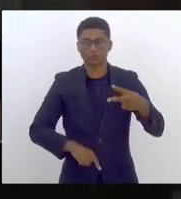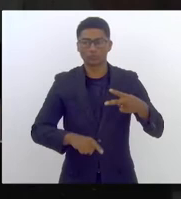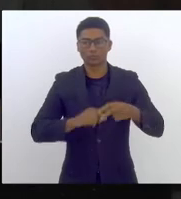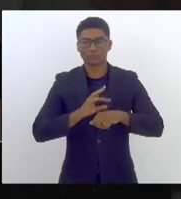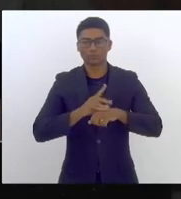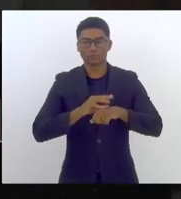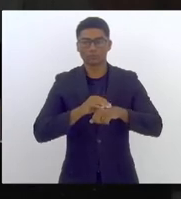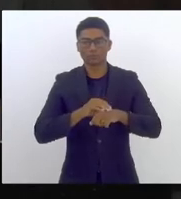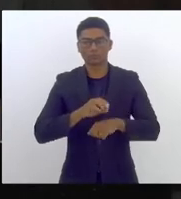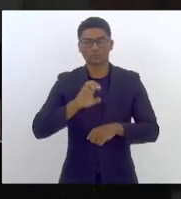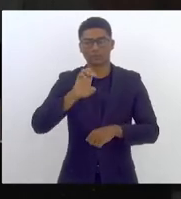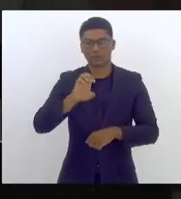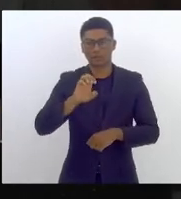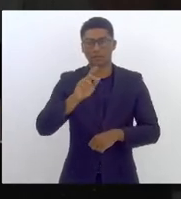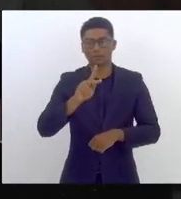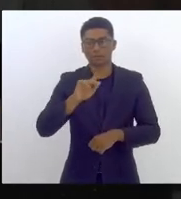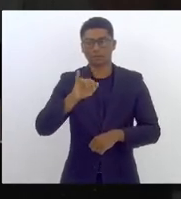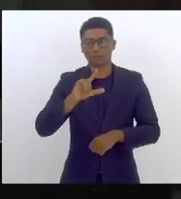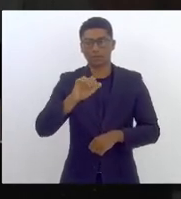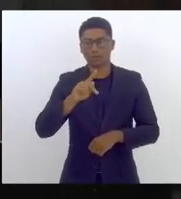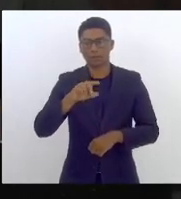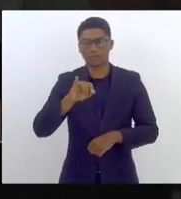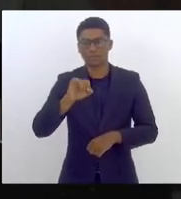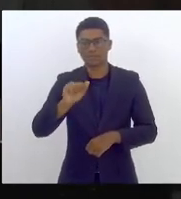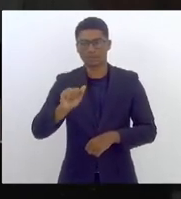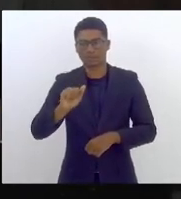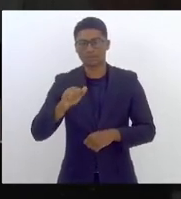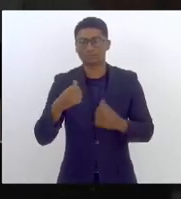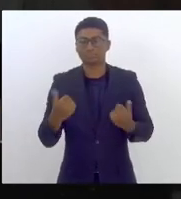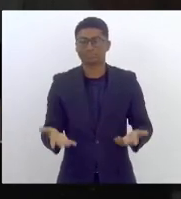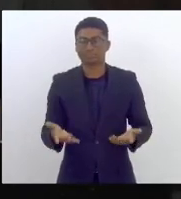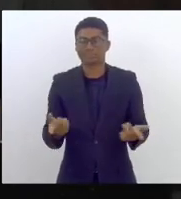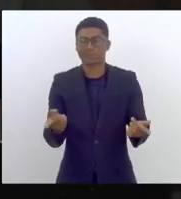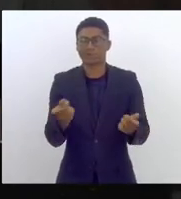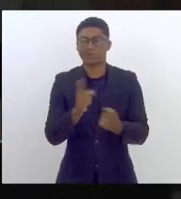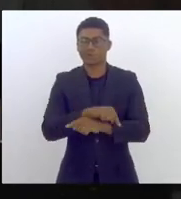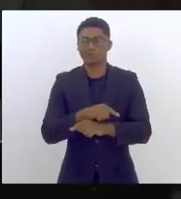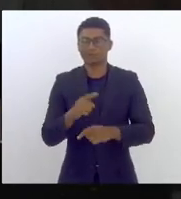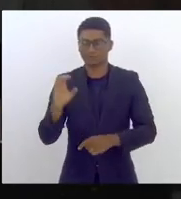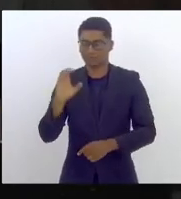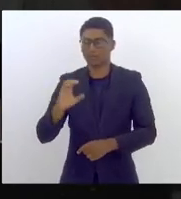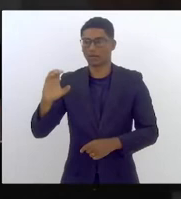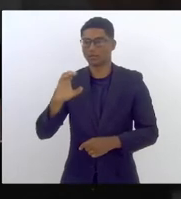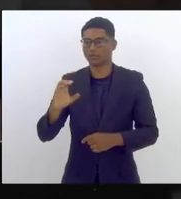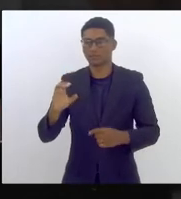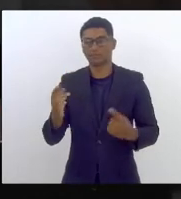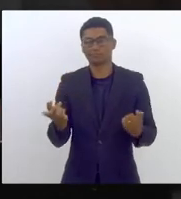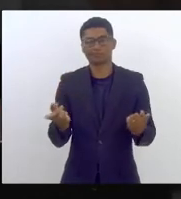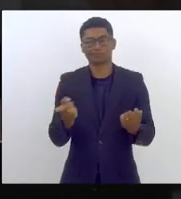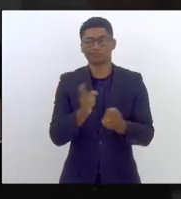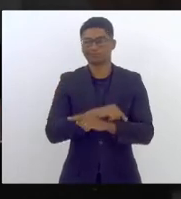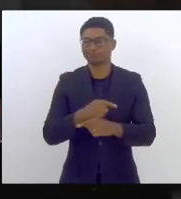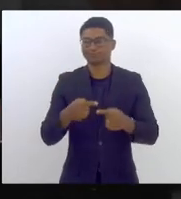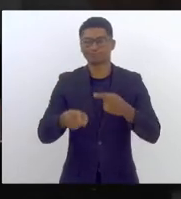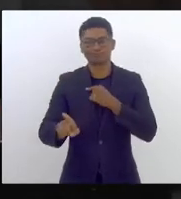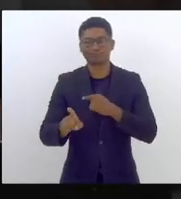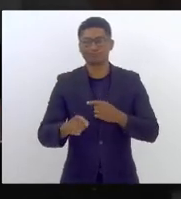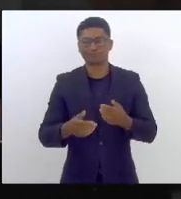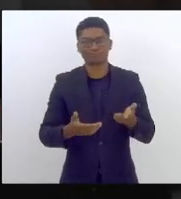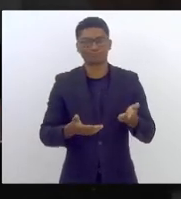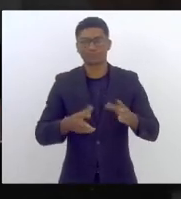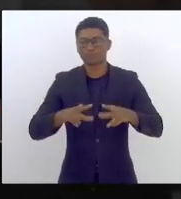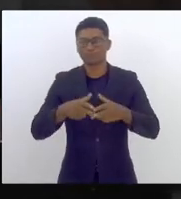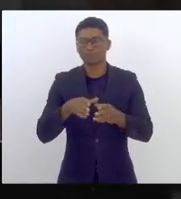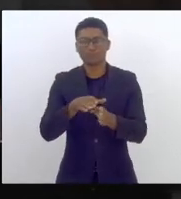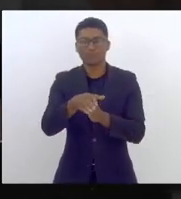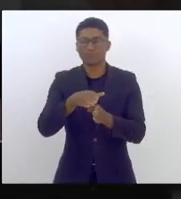contrariando mais uma vez a ciência como fez esse conselho